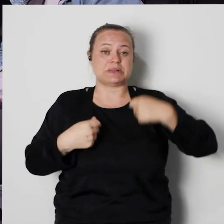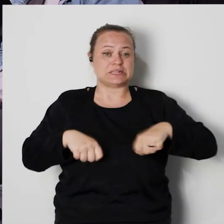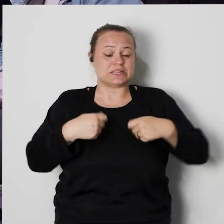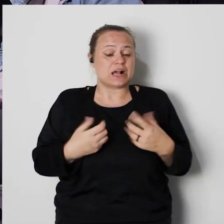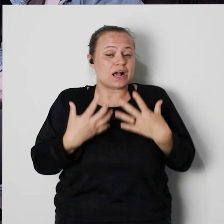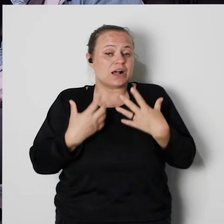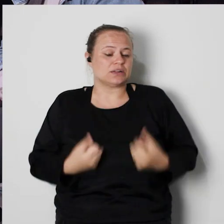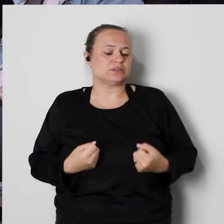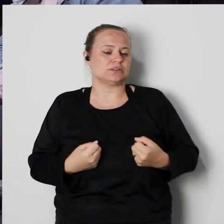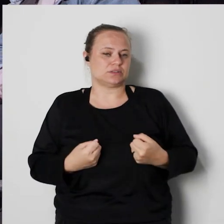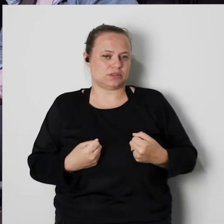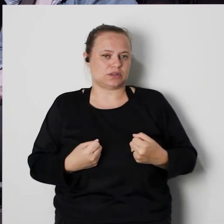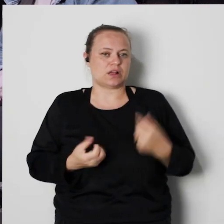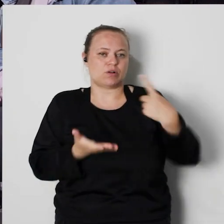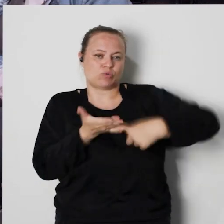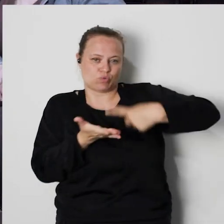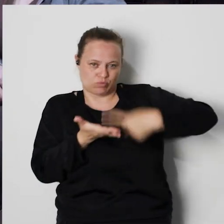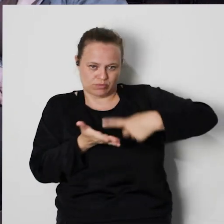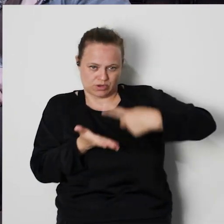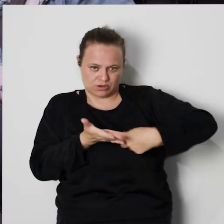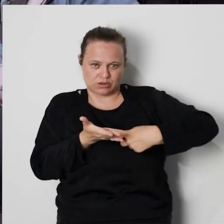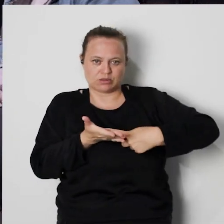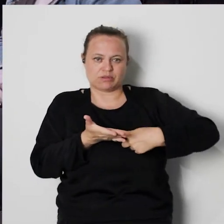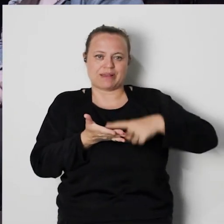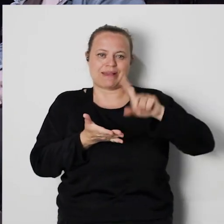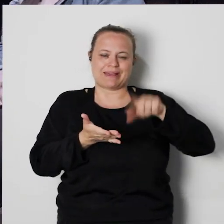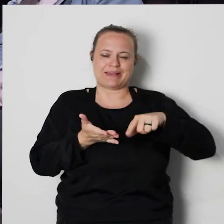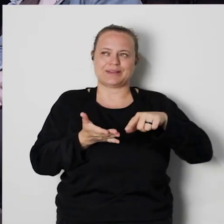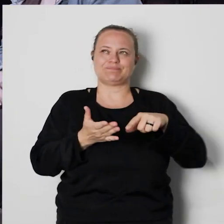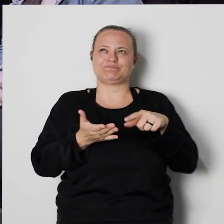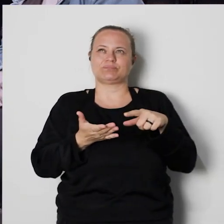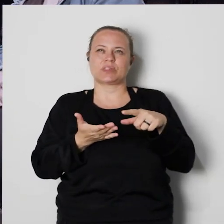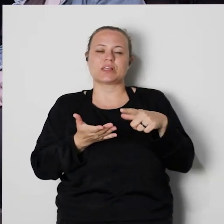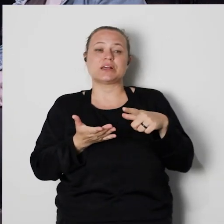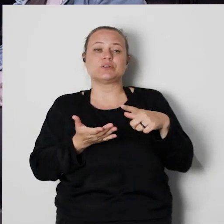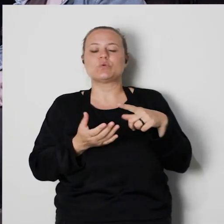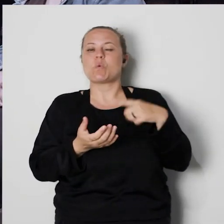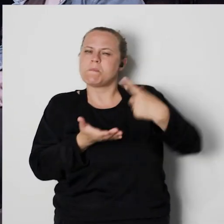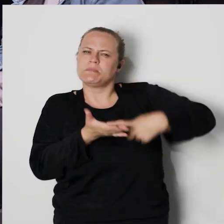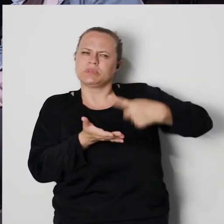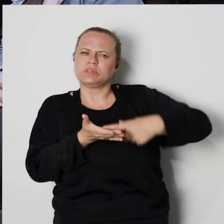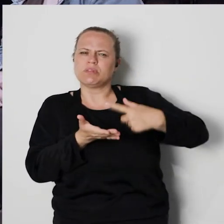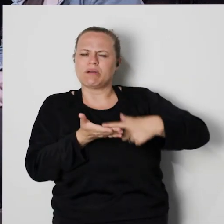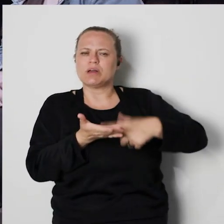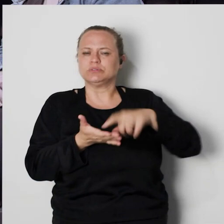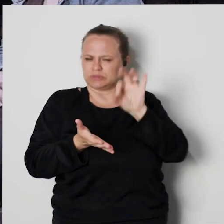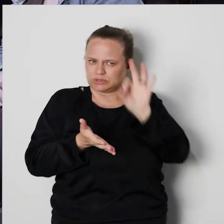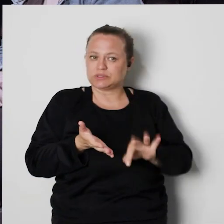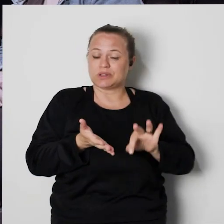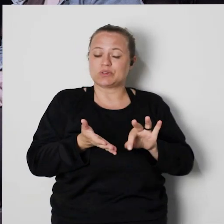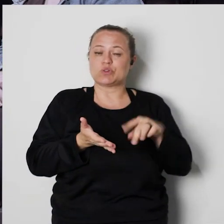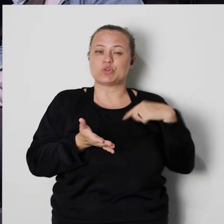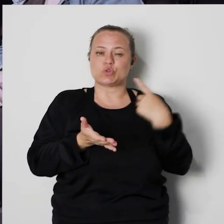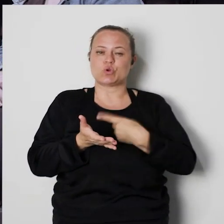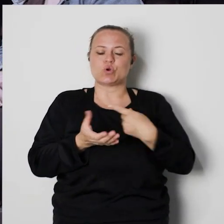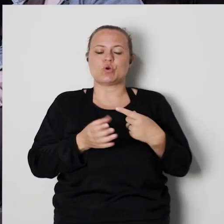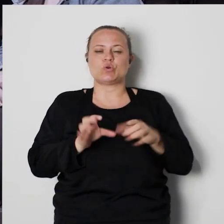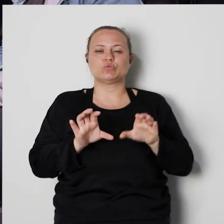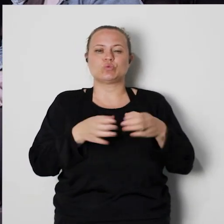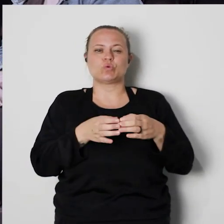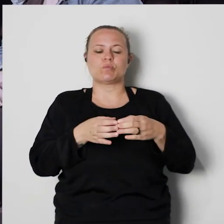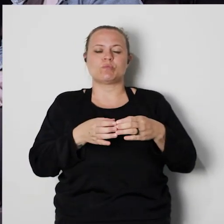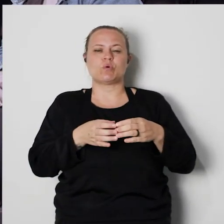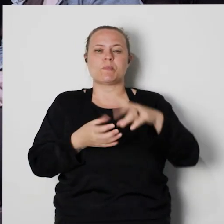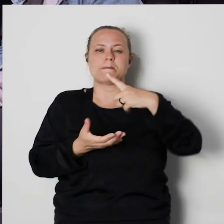ao Sistema Nacional. Aderir ao Sistema Nacional seria assumir um contrato, né? Era